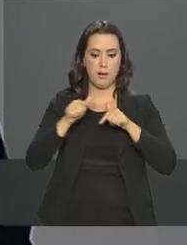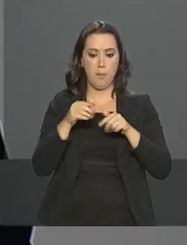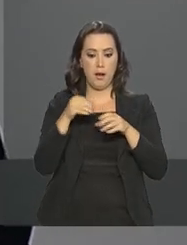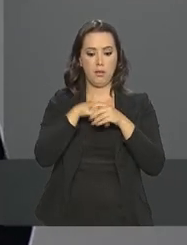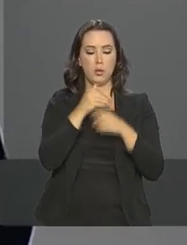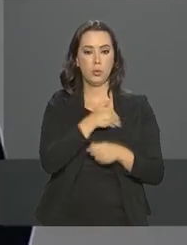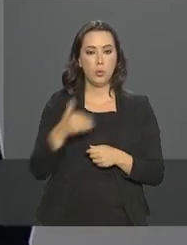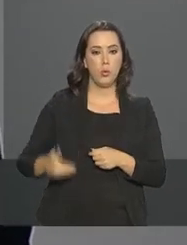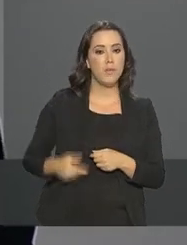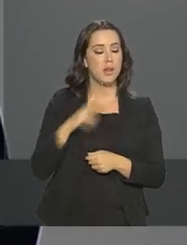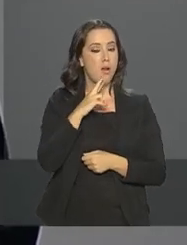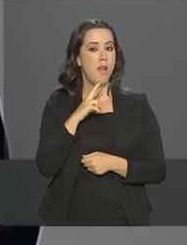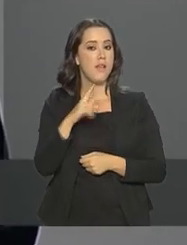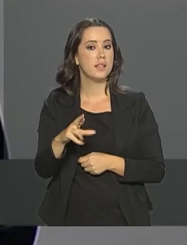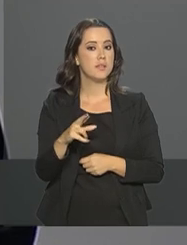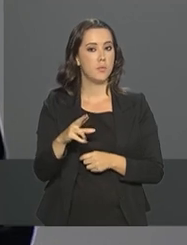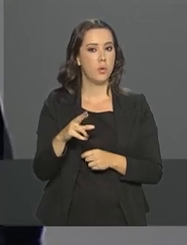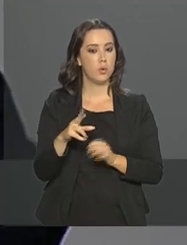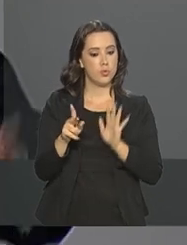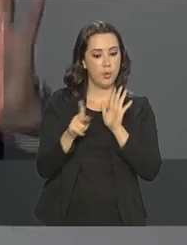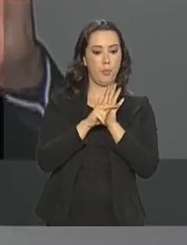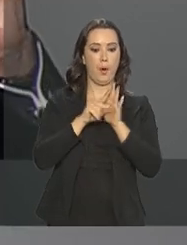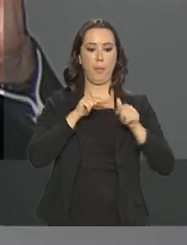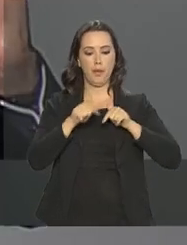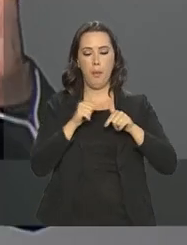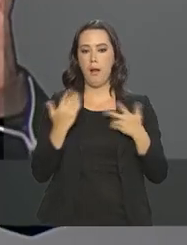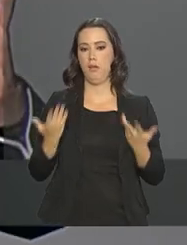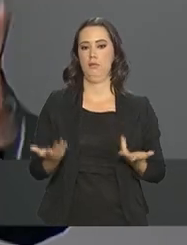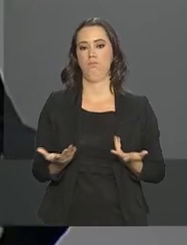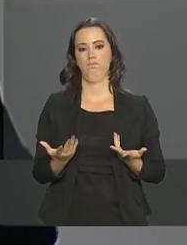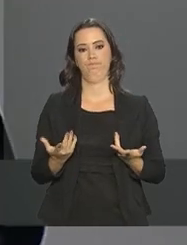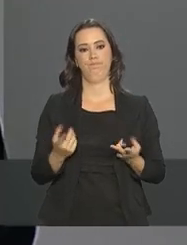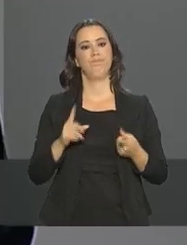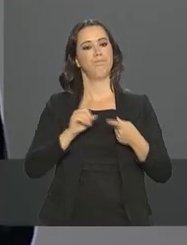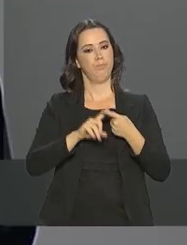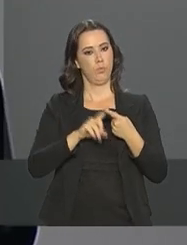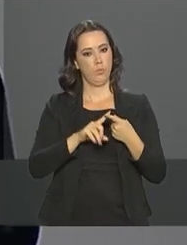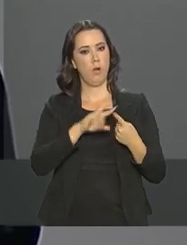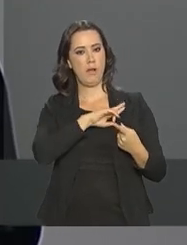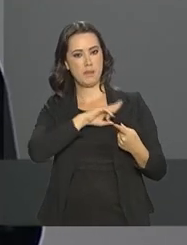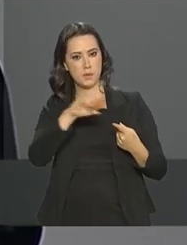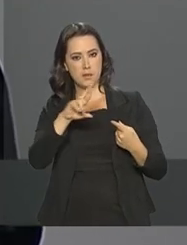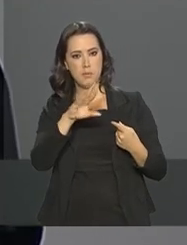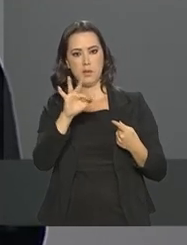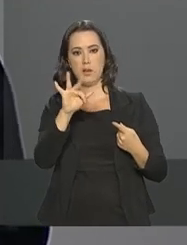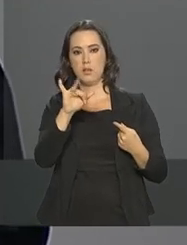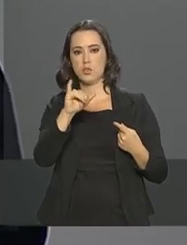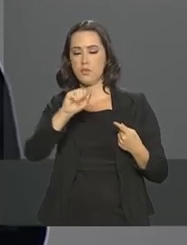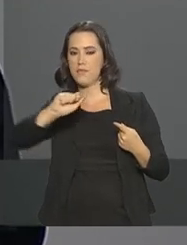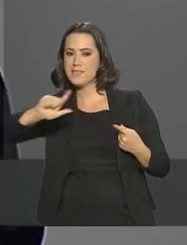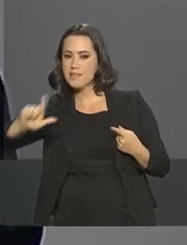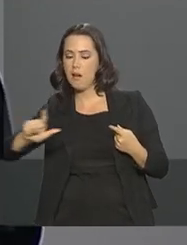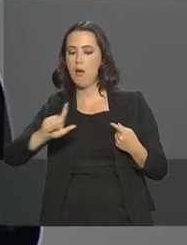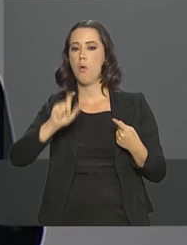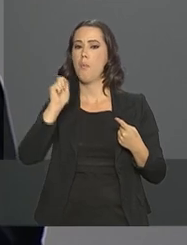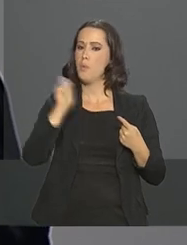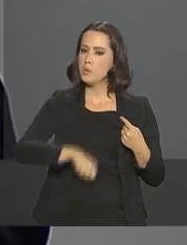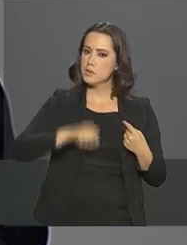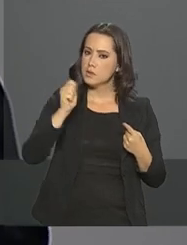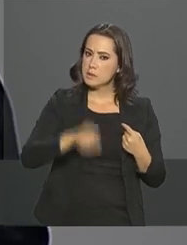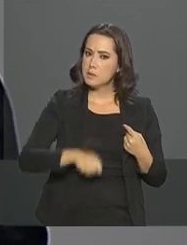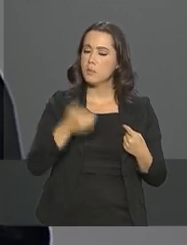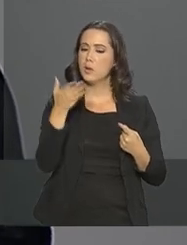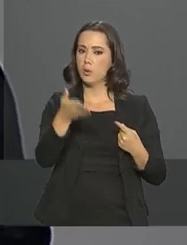responde pelos seus atos a responsabilidade fiscal é que permitiu aquilo que o robinson